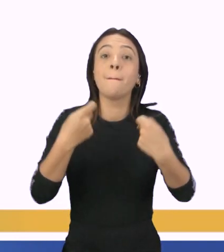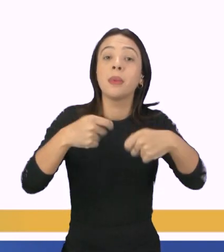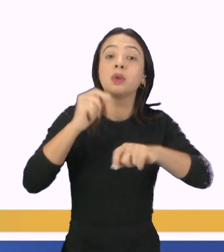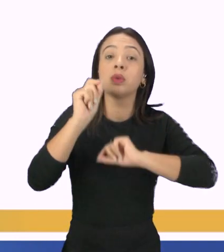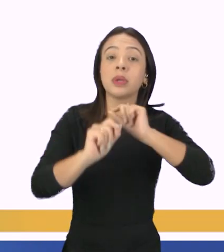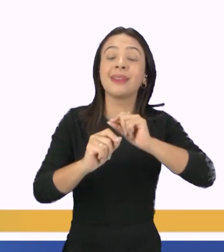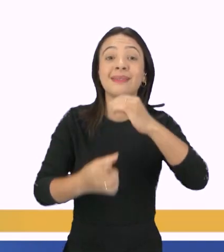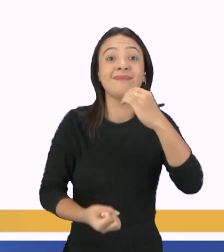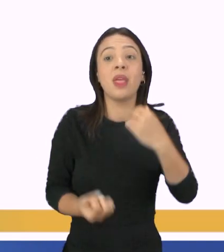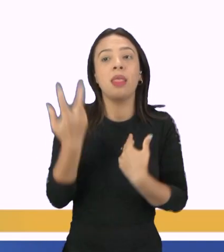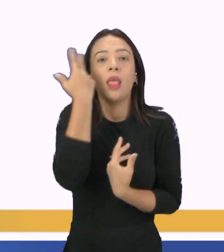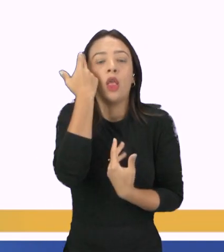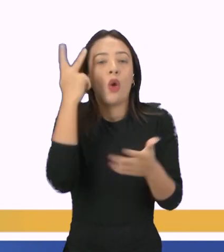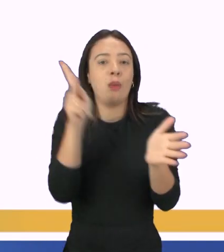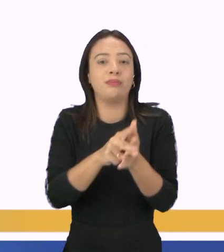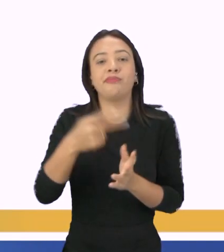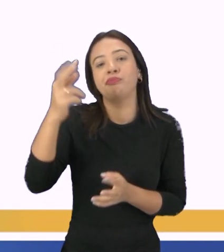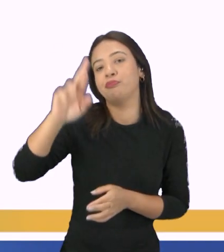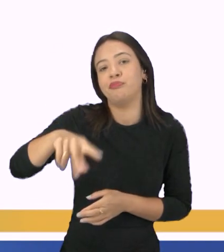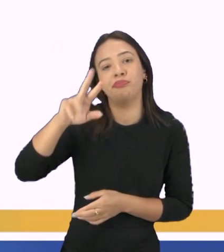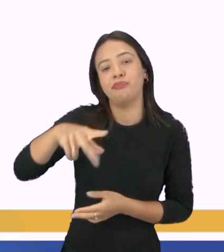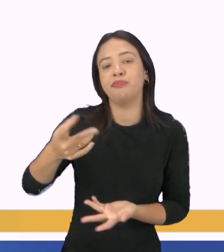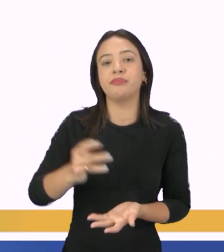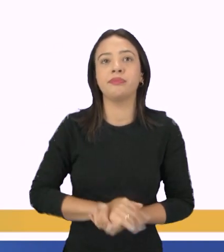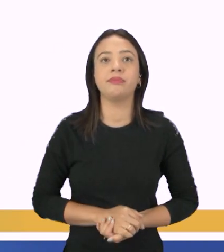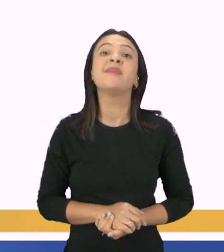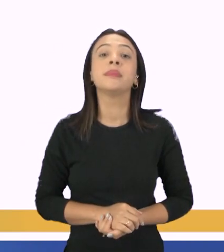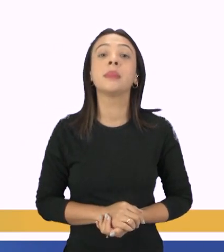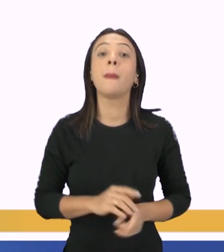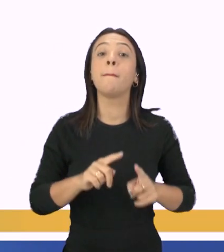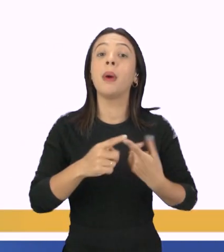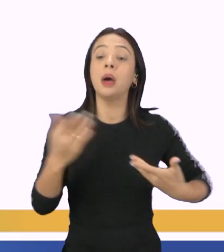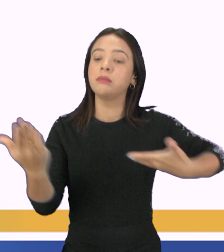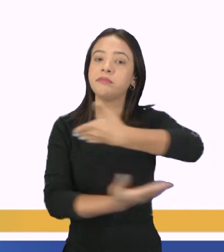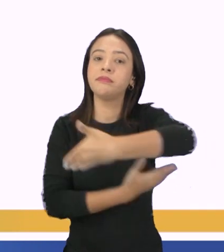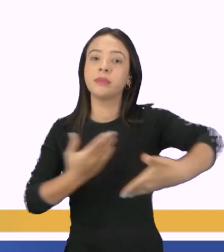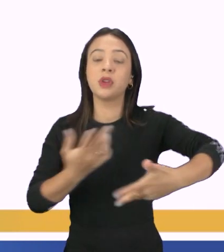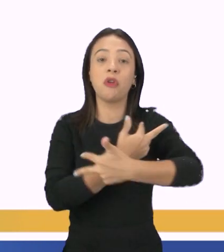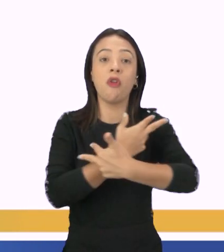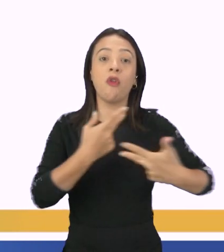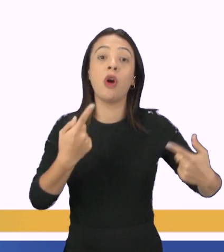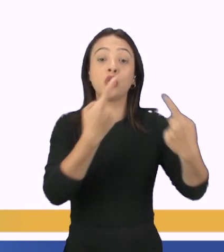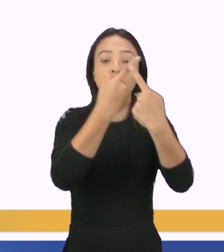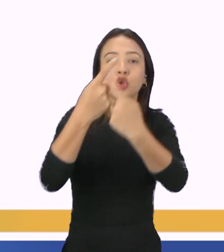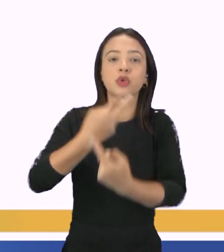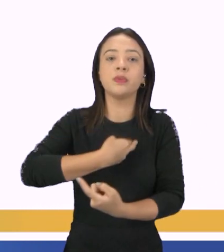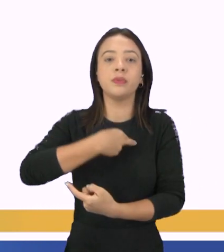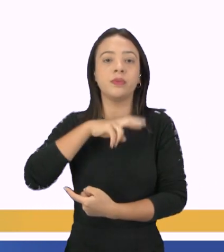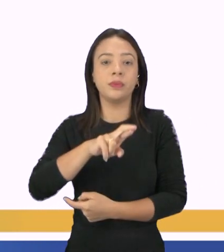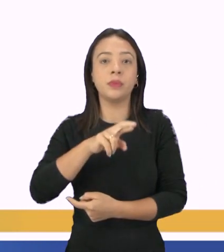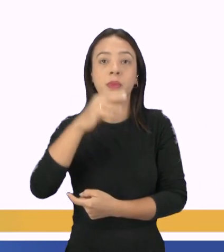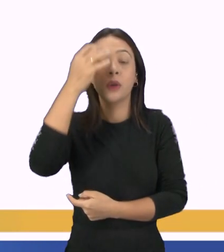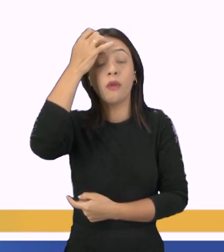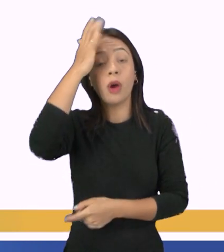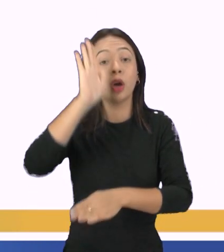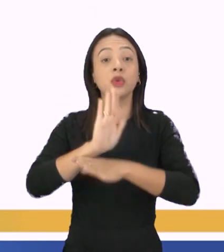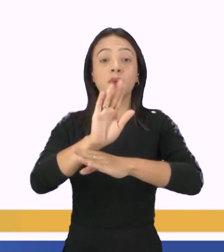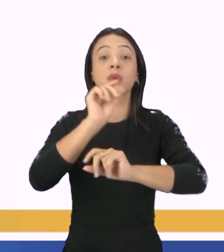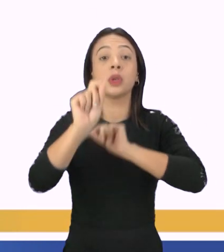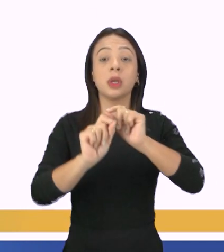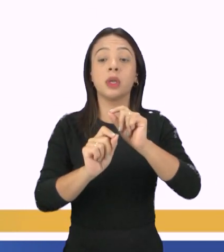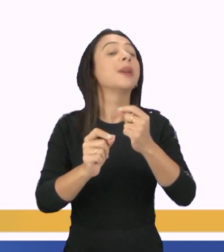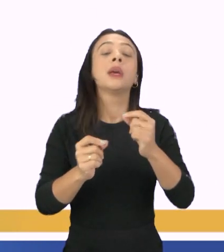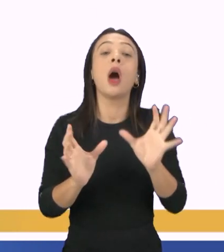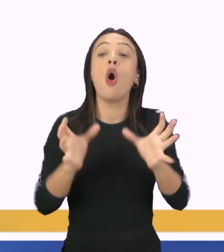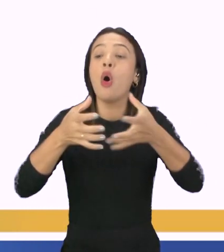seriam naturais. Por outro lado, a convivência entre credos distintos foi facilitada pela formação do povo.